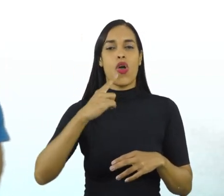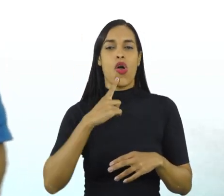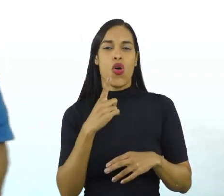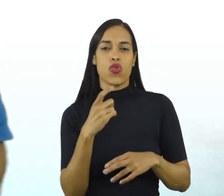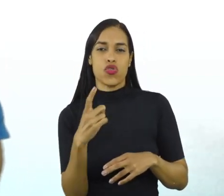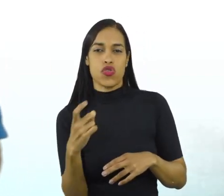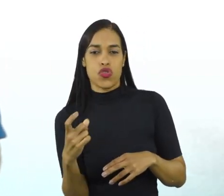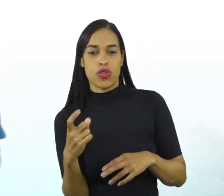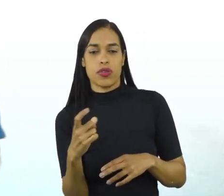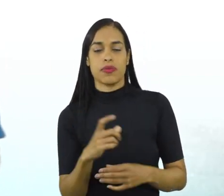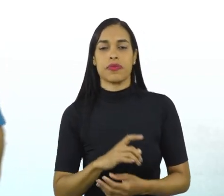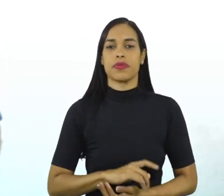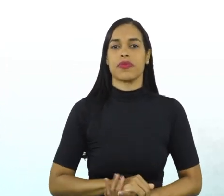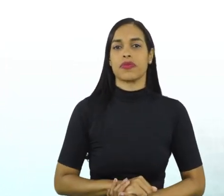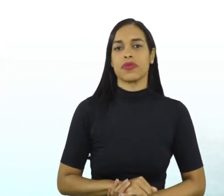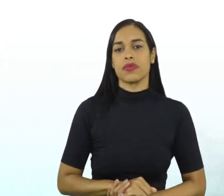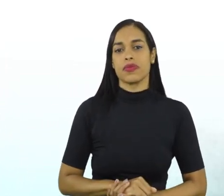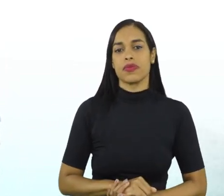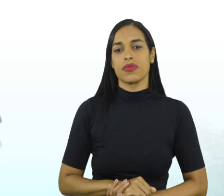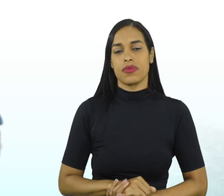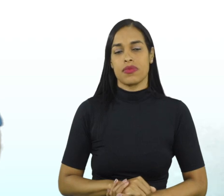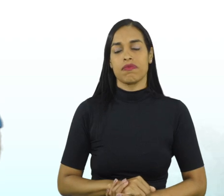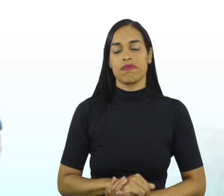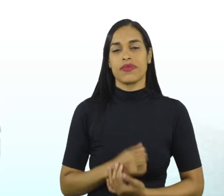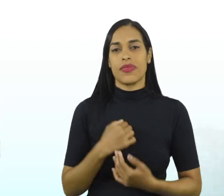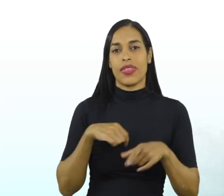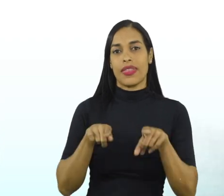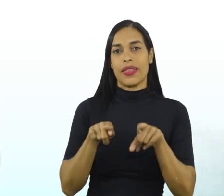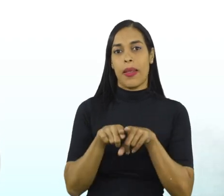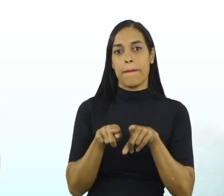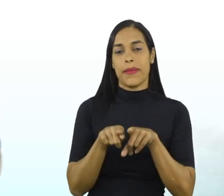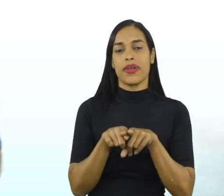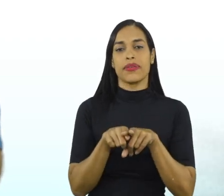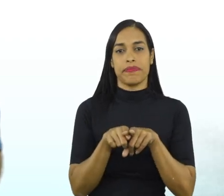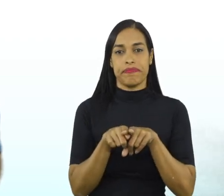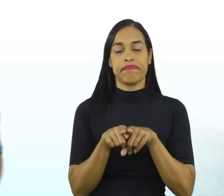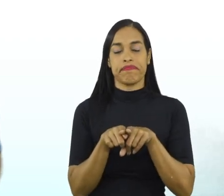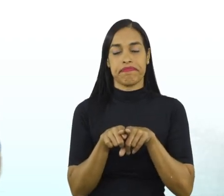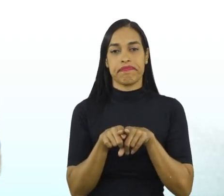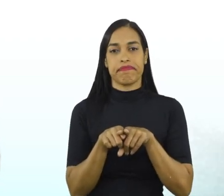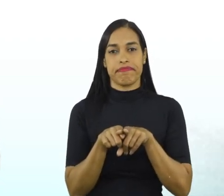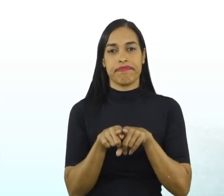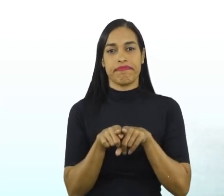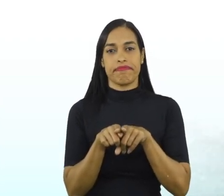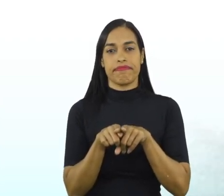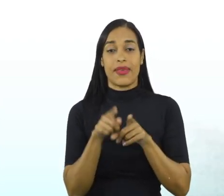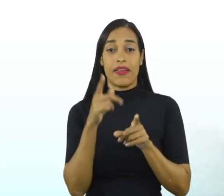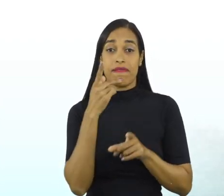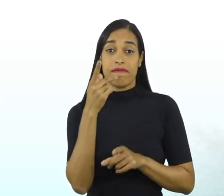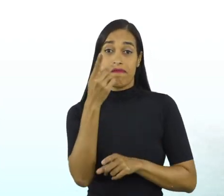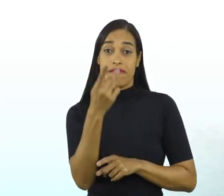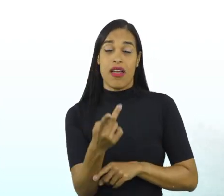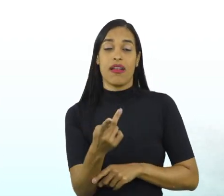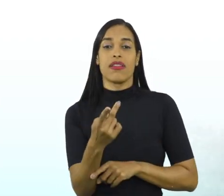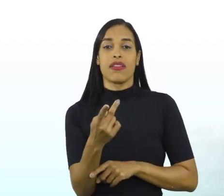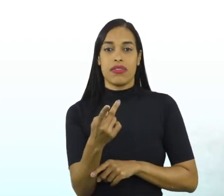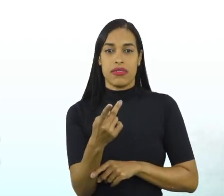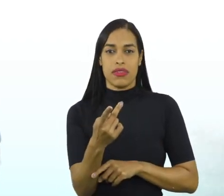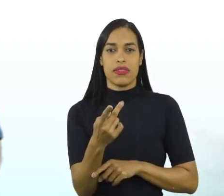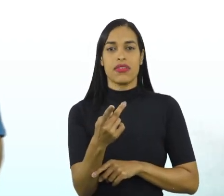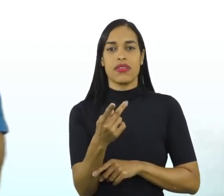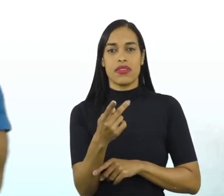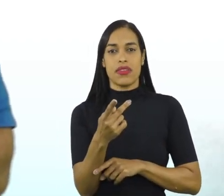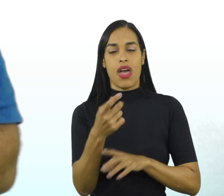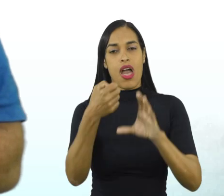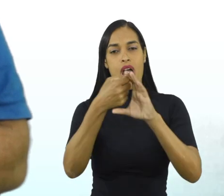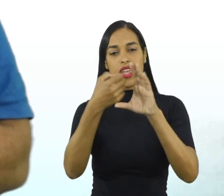oxente, não é? Vice. E essa marca da fala, ela vai